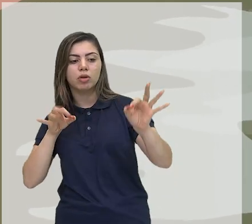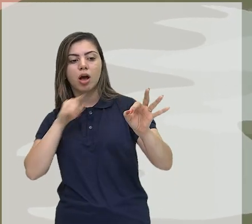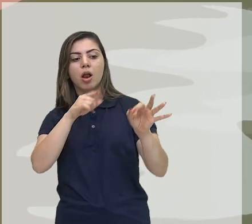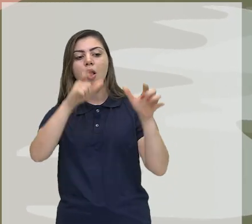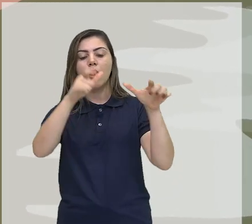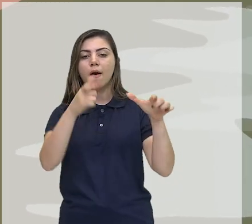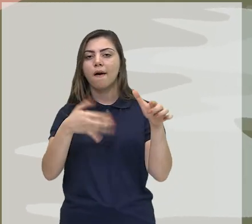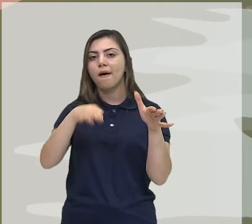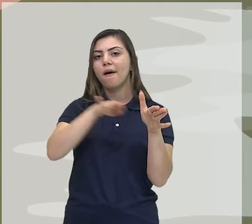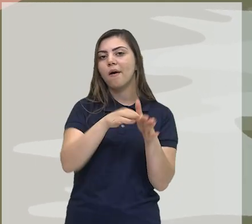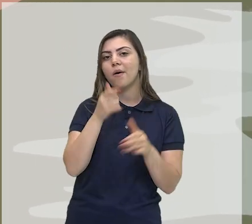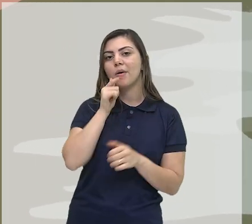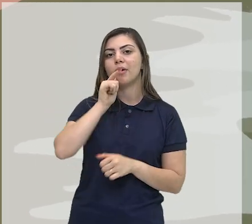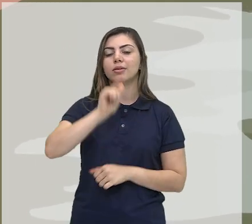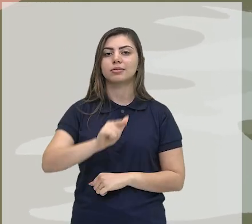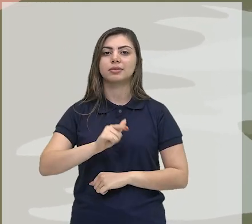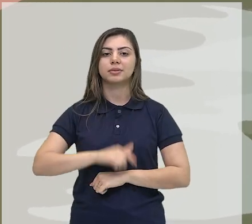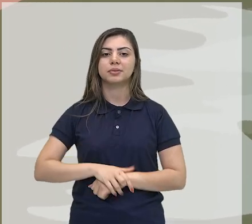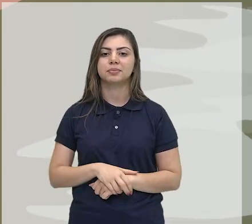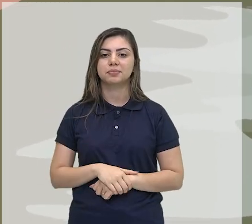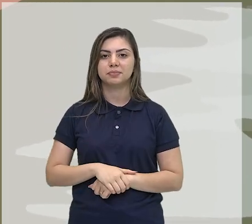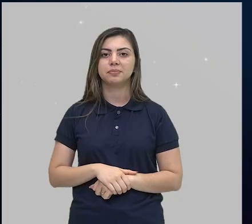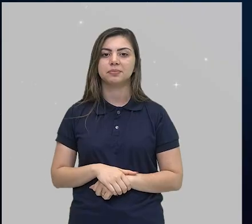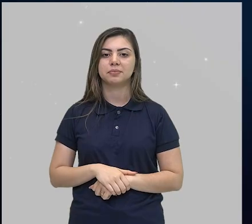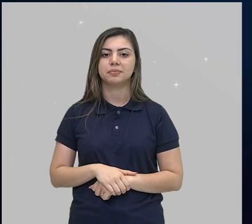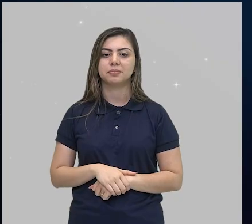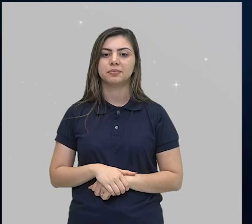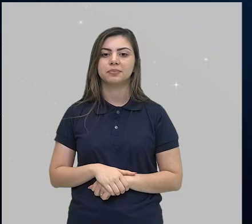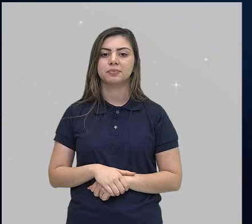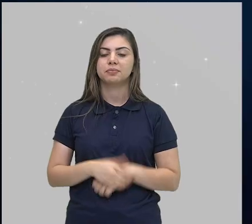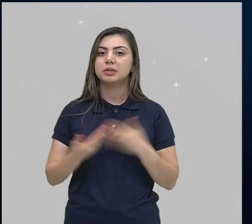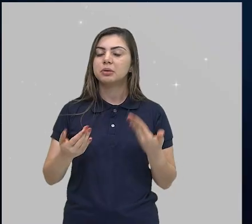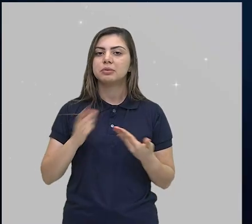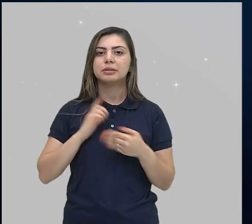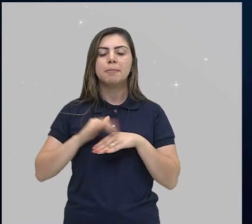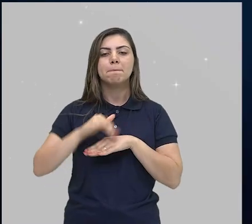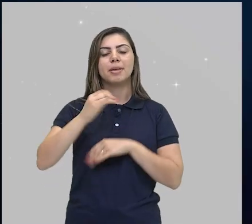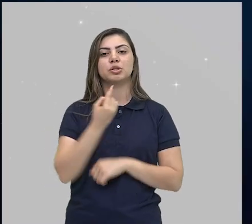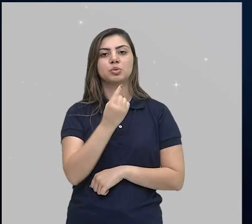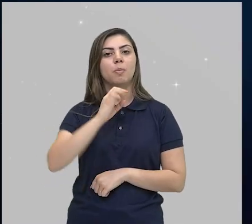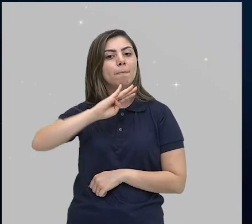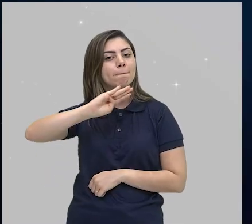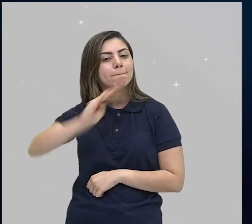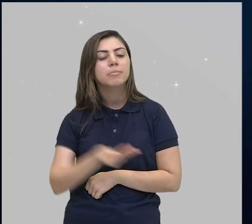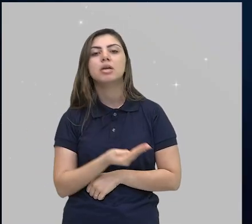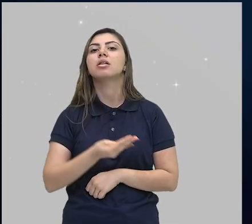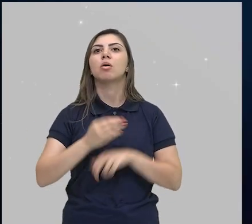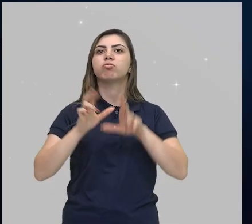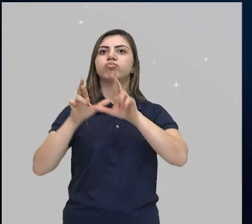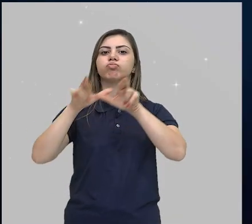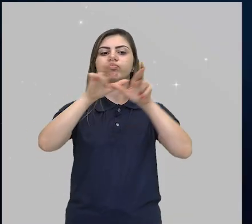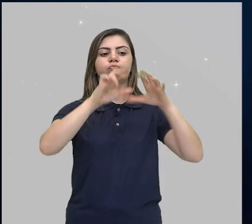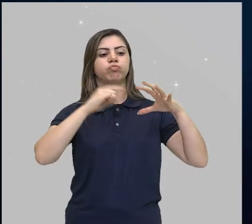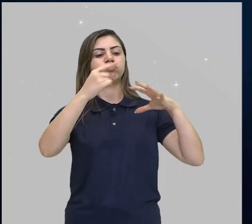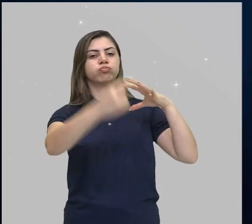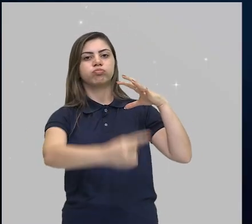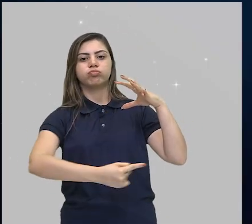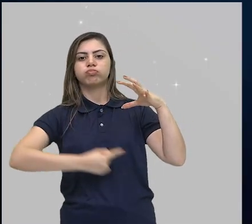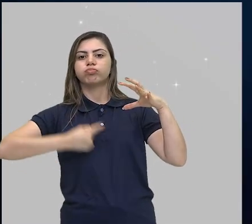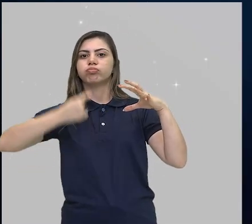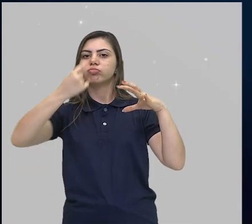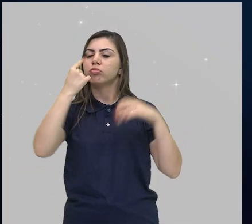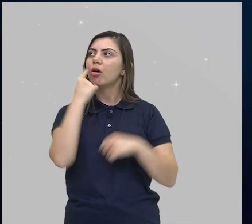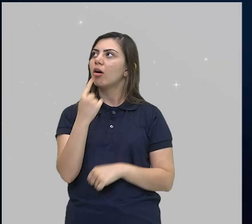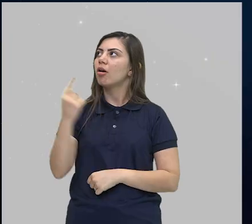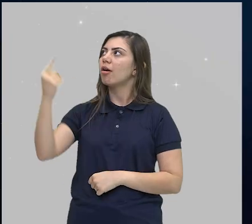está em relação a esse satélite. Existe mais de 1 bilhão de receptores de sinal no mundo todo. É com